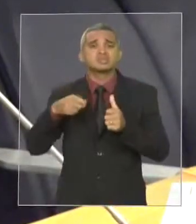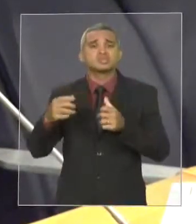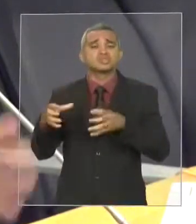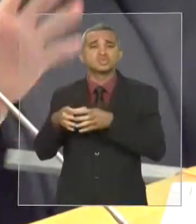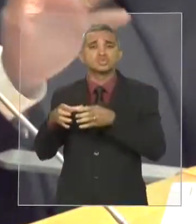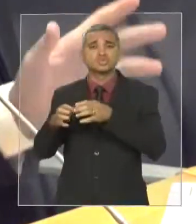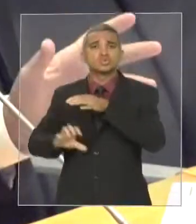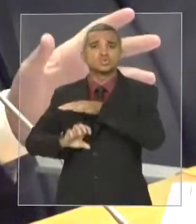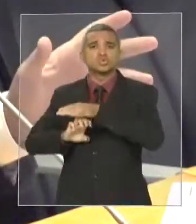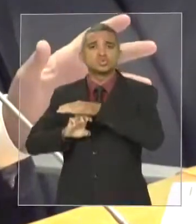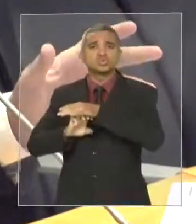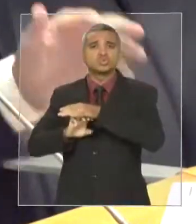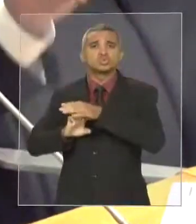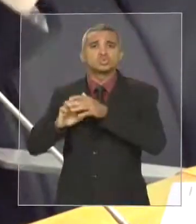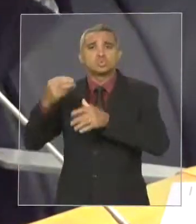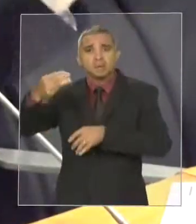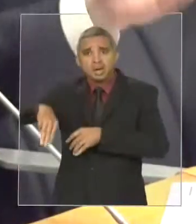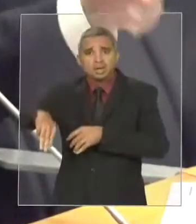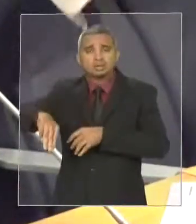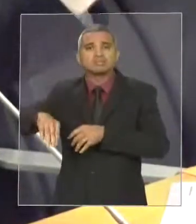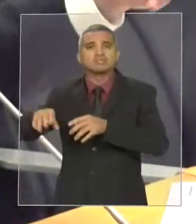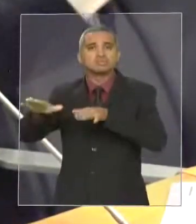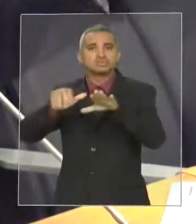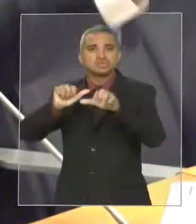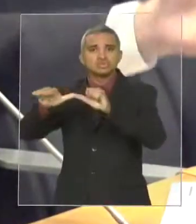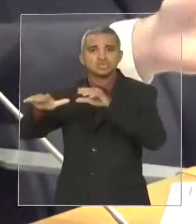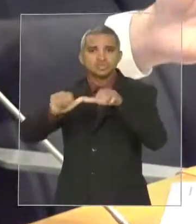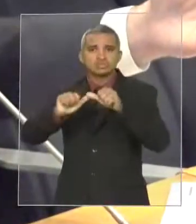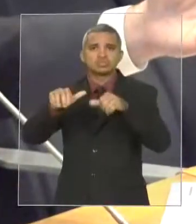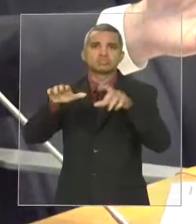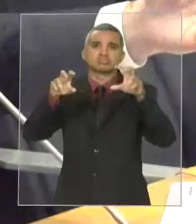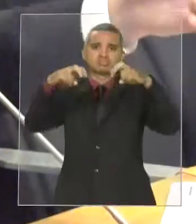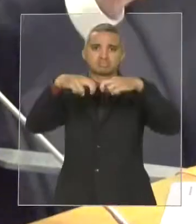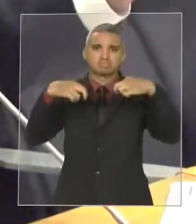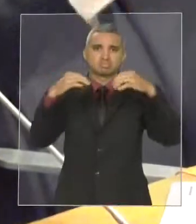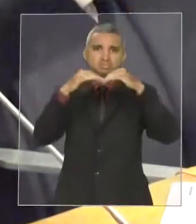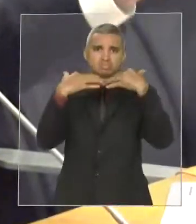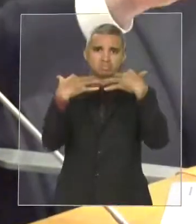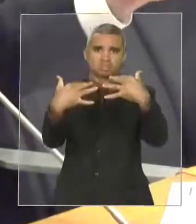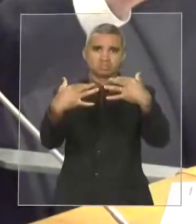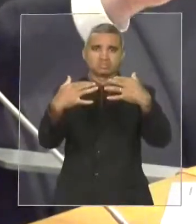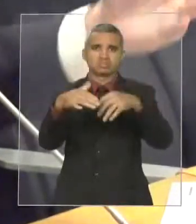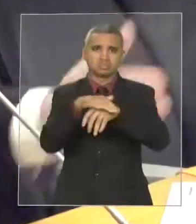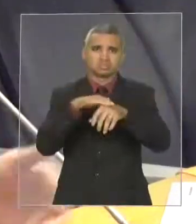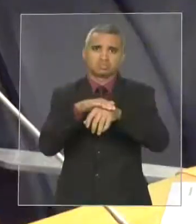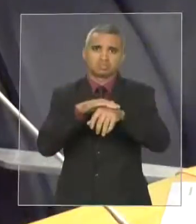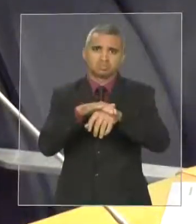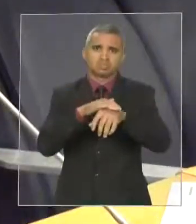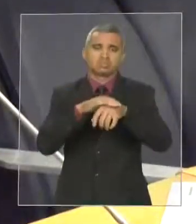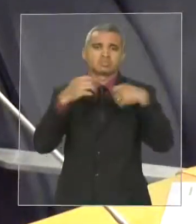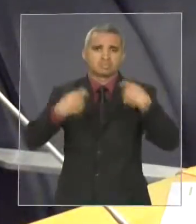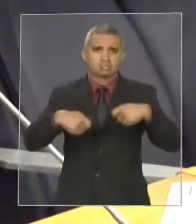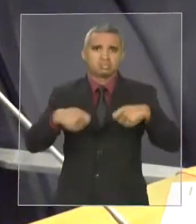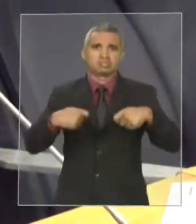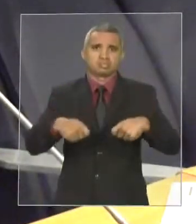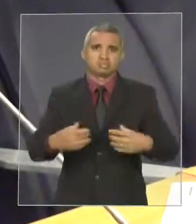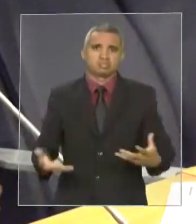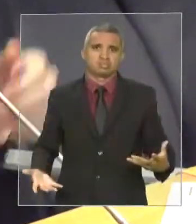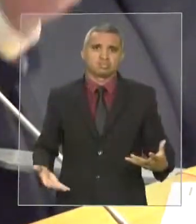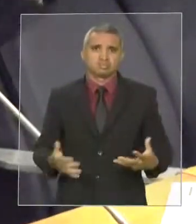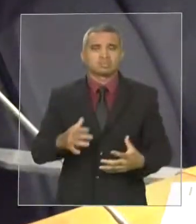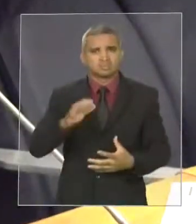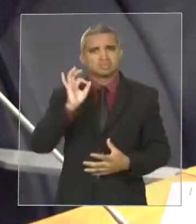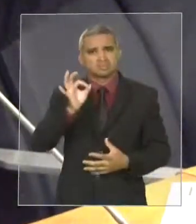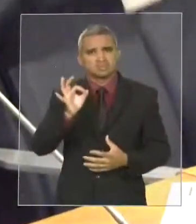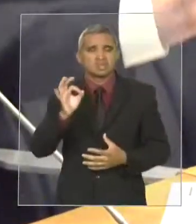maranhense. Afinal de contas, ainda que o investimento principal possa ser feito por uma indústria